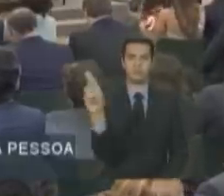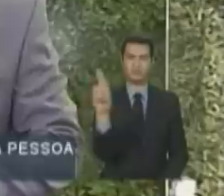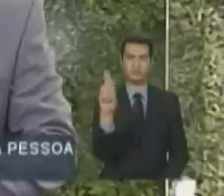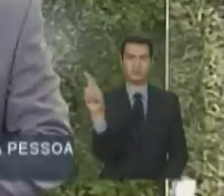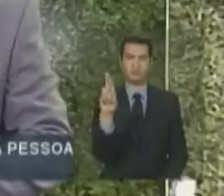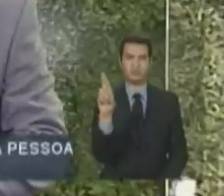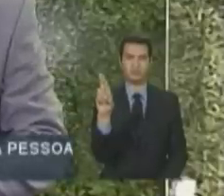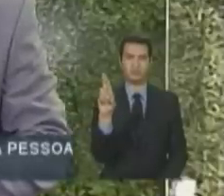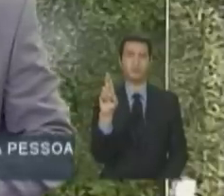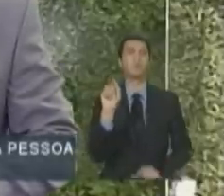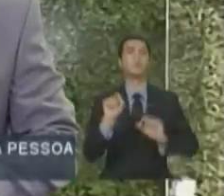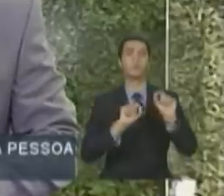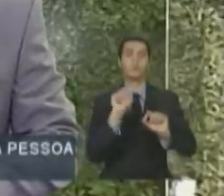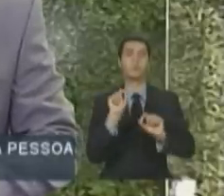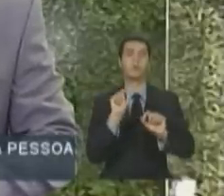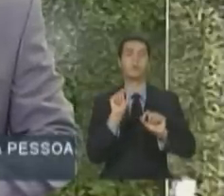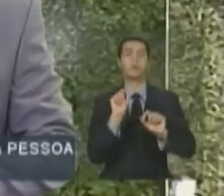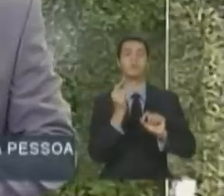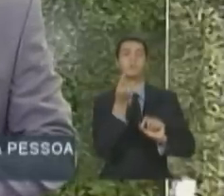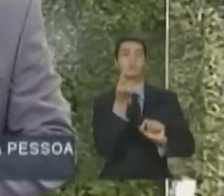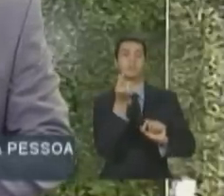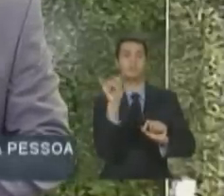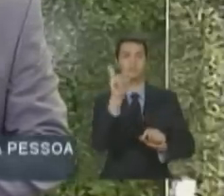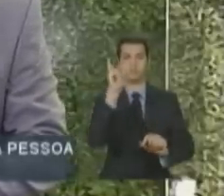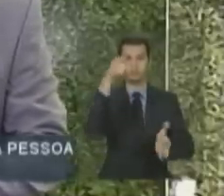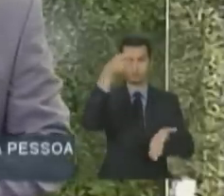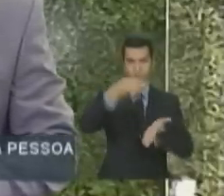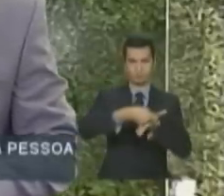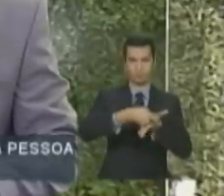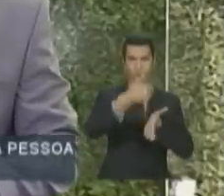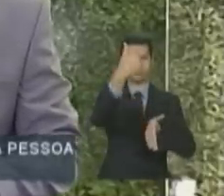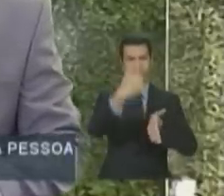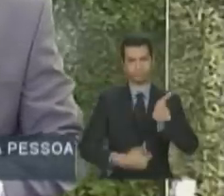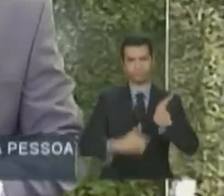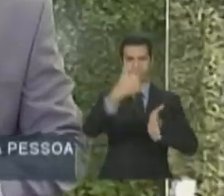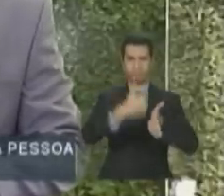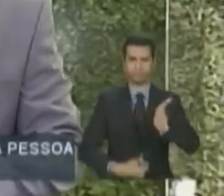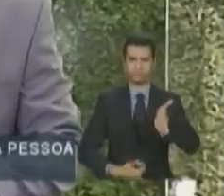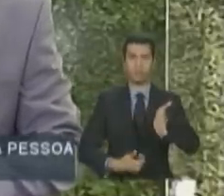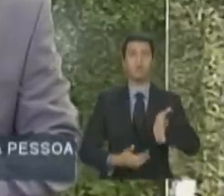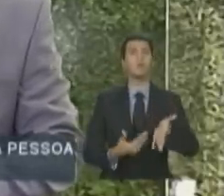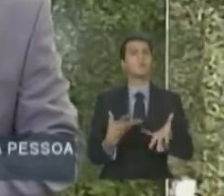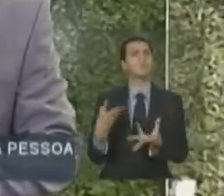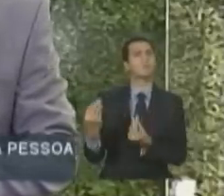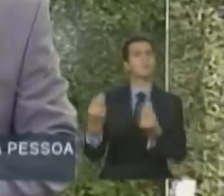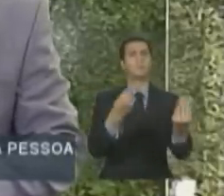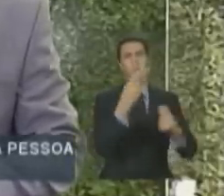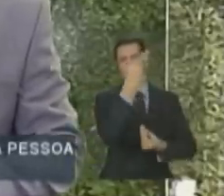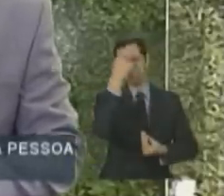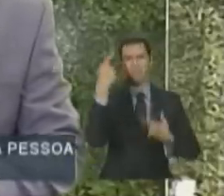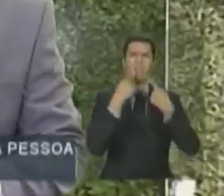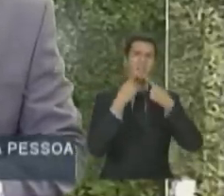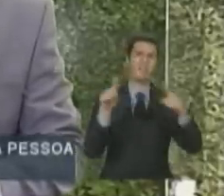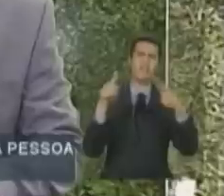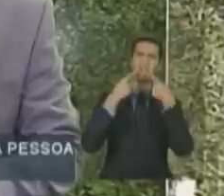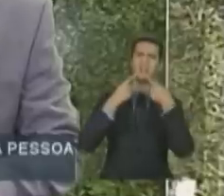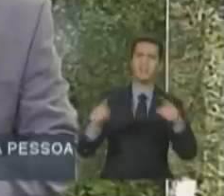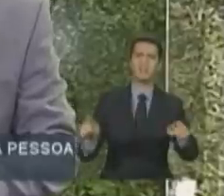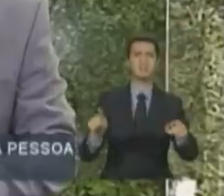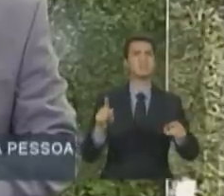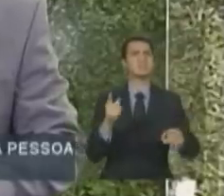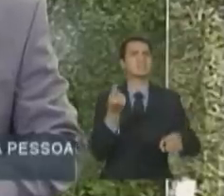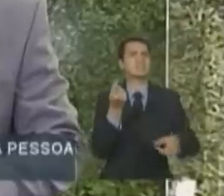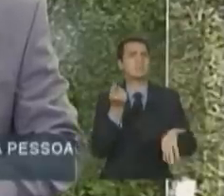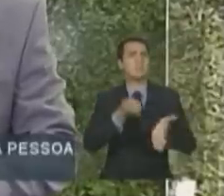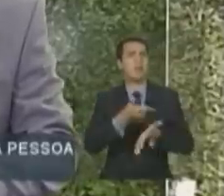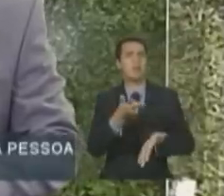em renúncia fiscal. Veja só, há uma queixa que os produtos são caros, muito caros, as pessoas são pobres, não